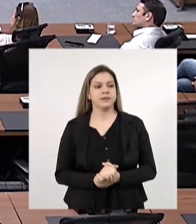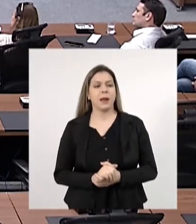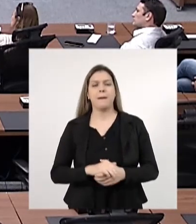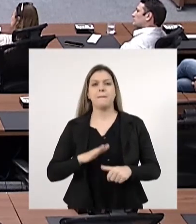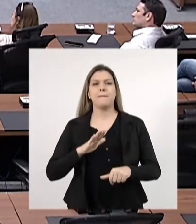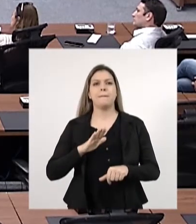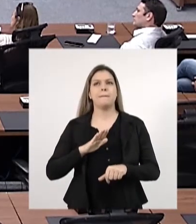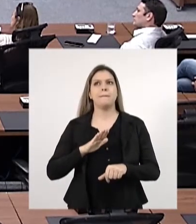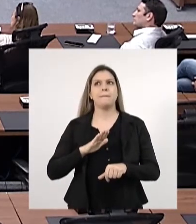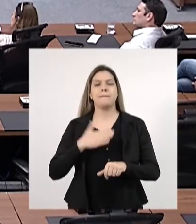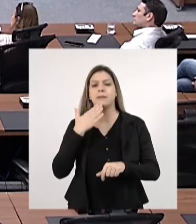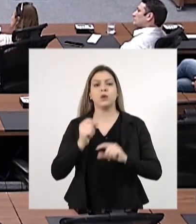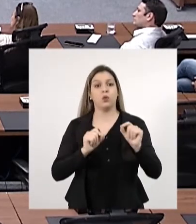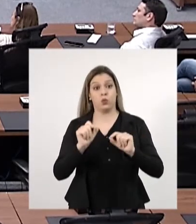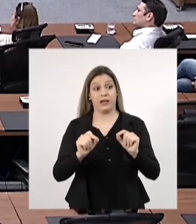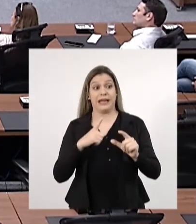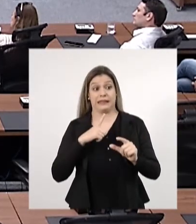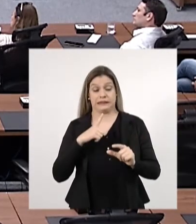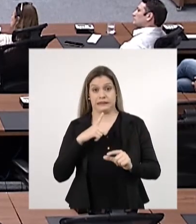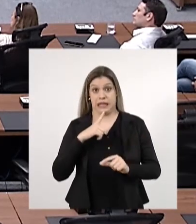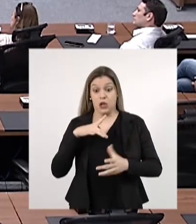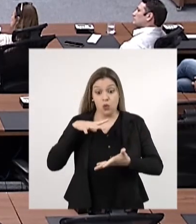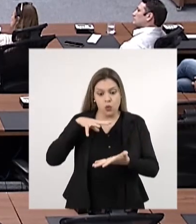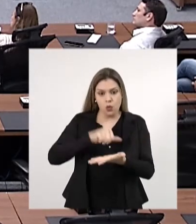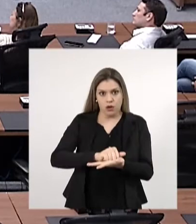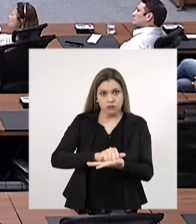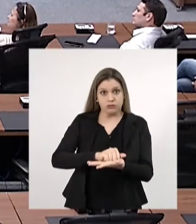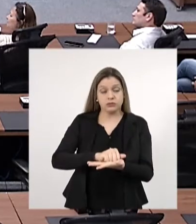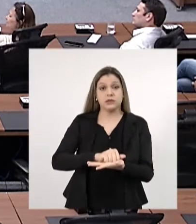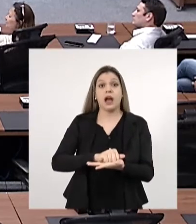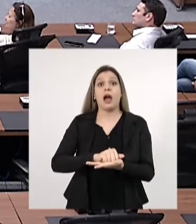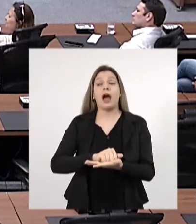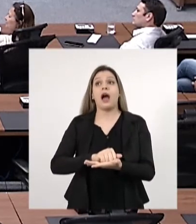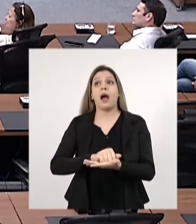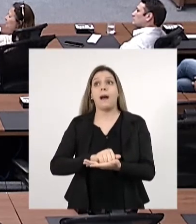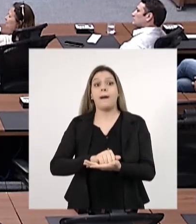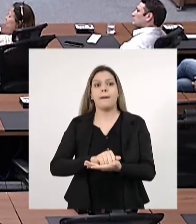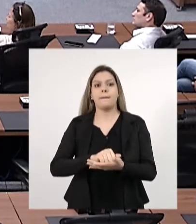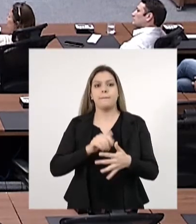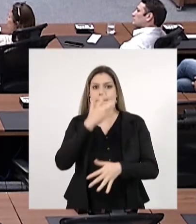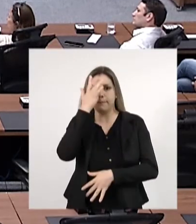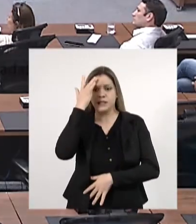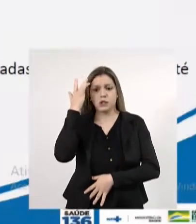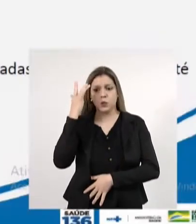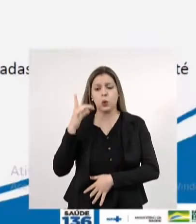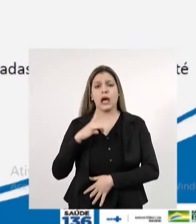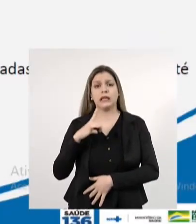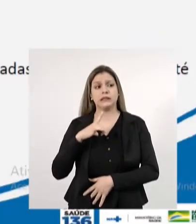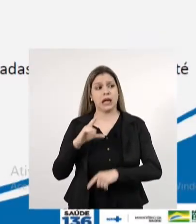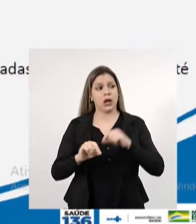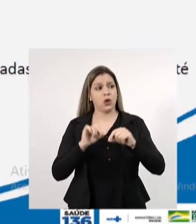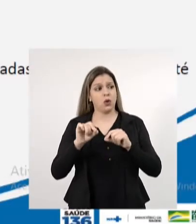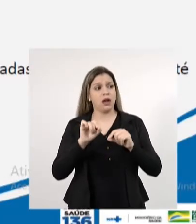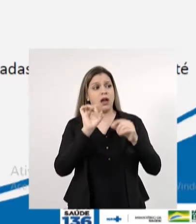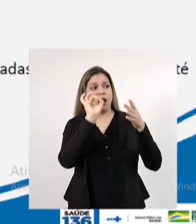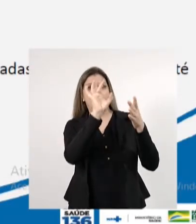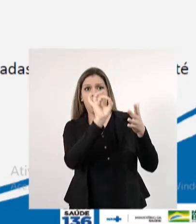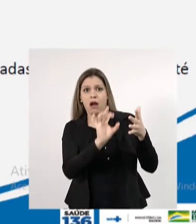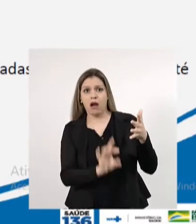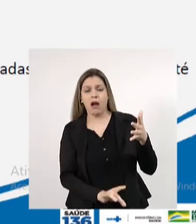mais lindo é que, além de ter esse cadastro, as pessoas com aquelas vulnerabilidades ali,